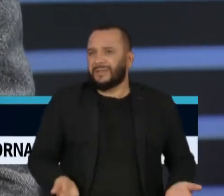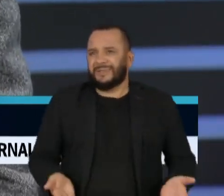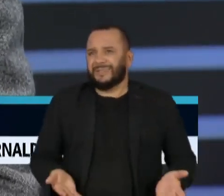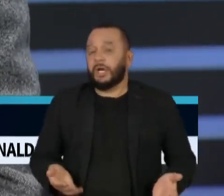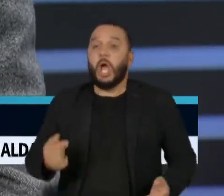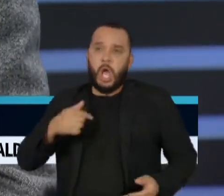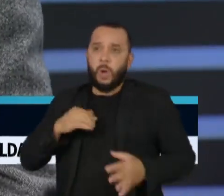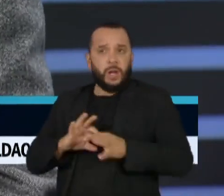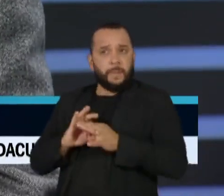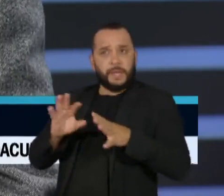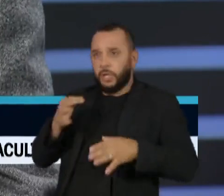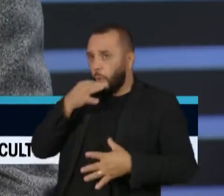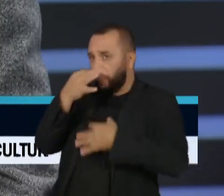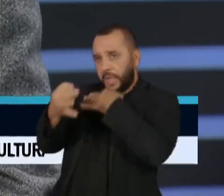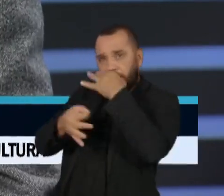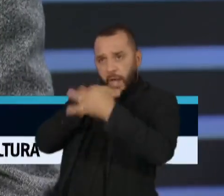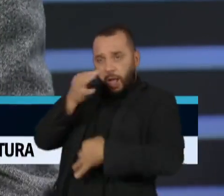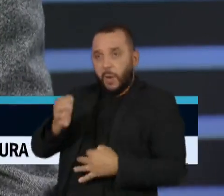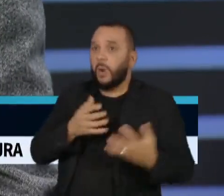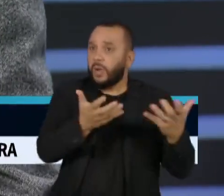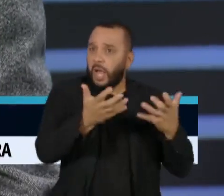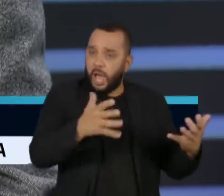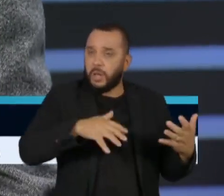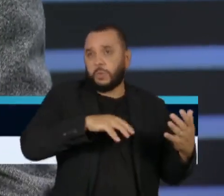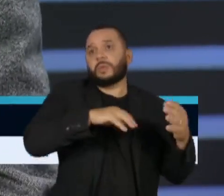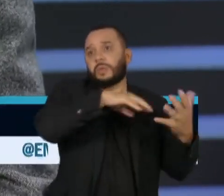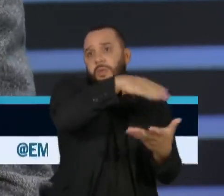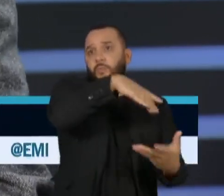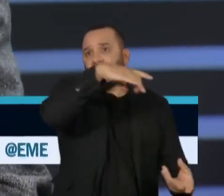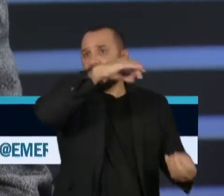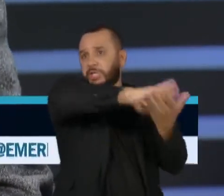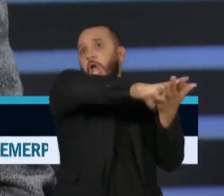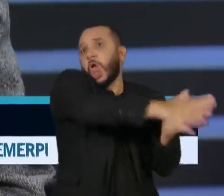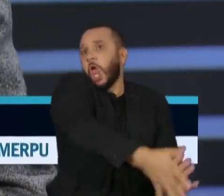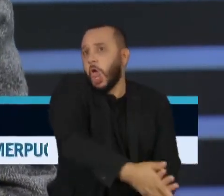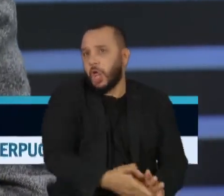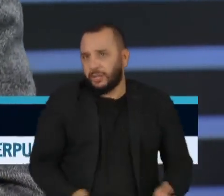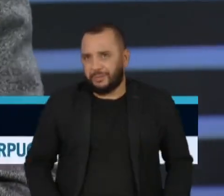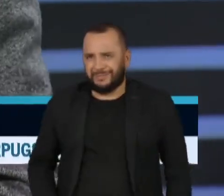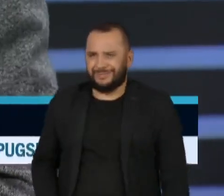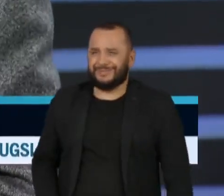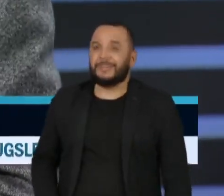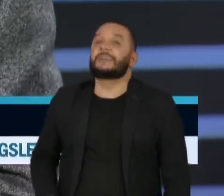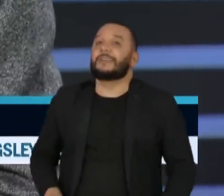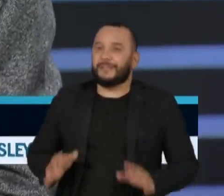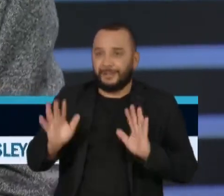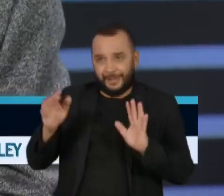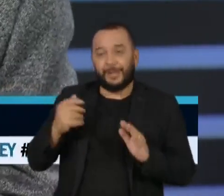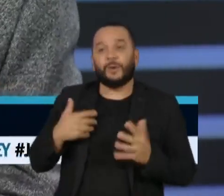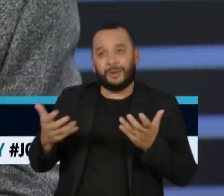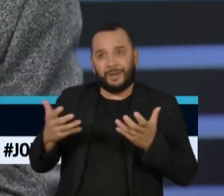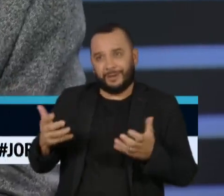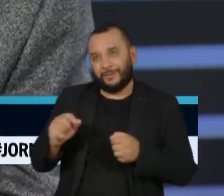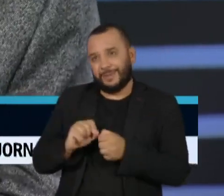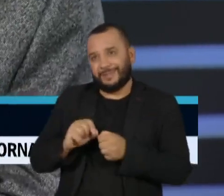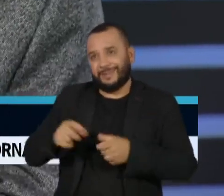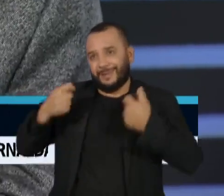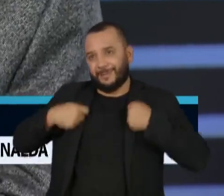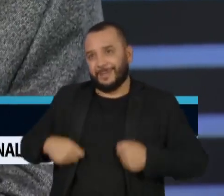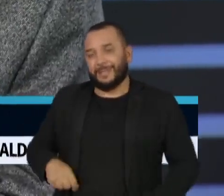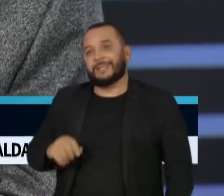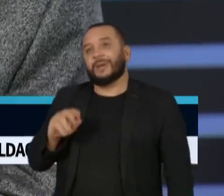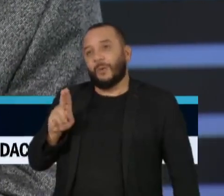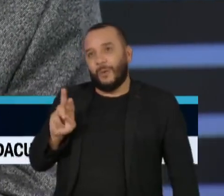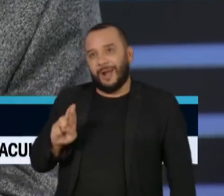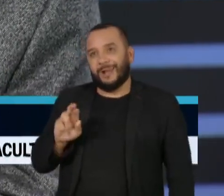né É claro que Como dizia o Sérgio quer dizer o cara fala polícia devia ter vindo com essa camisa né na verdade União Soviética mas assim